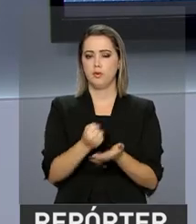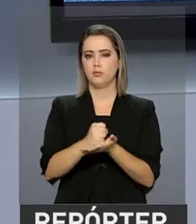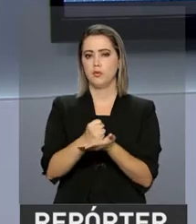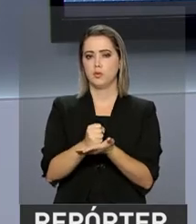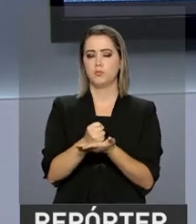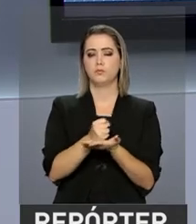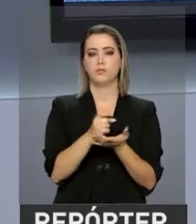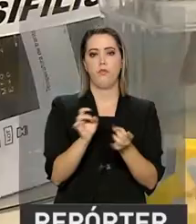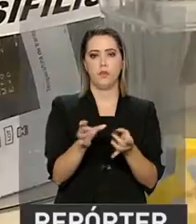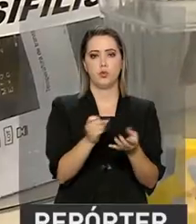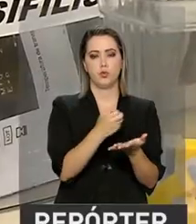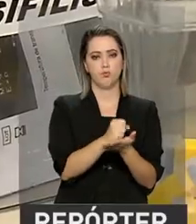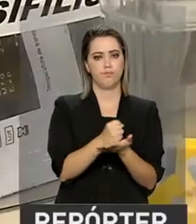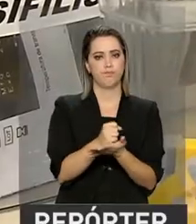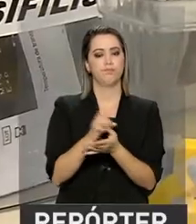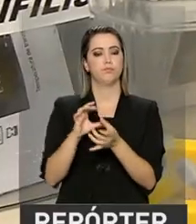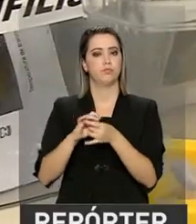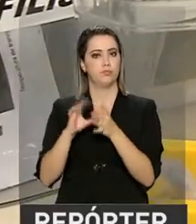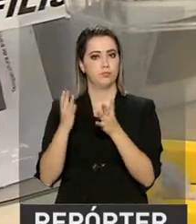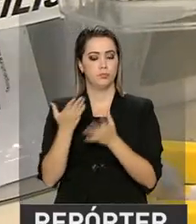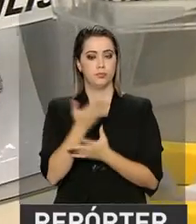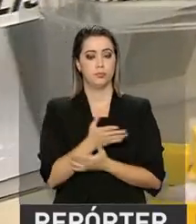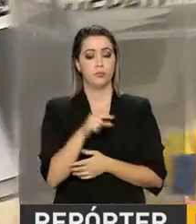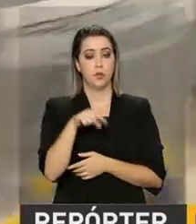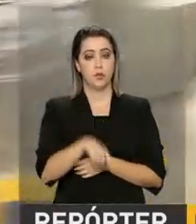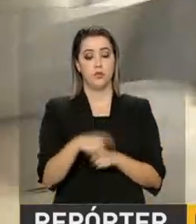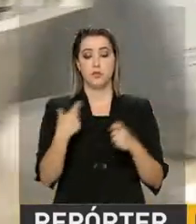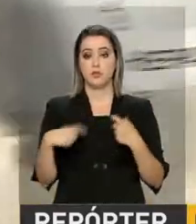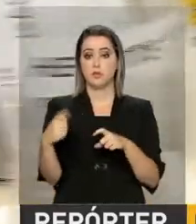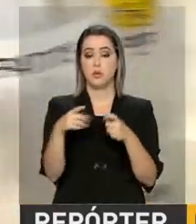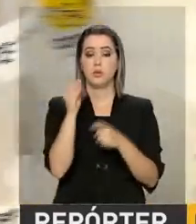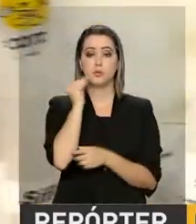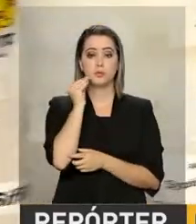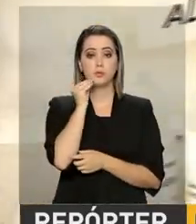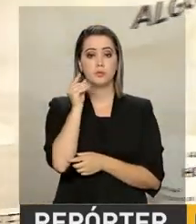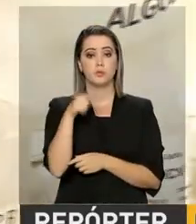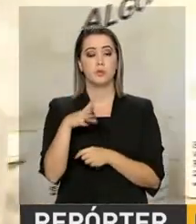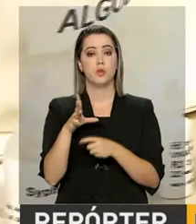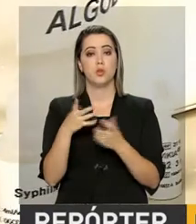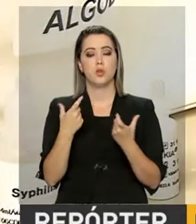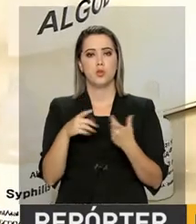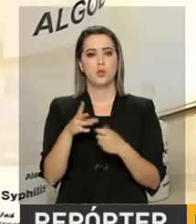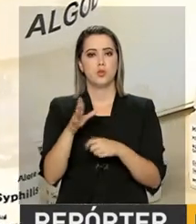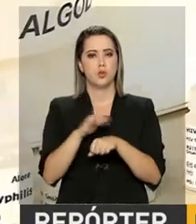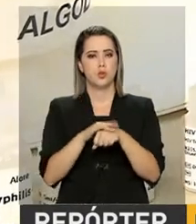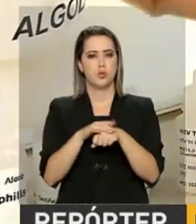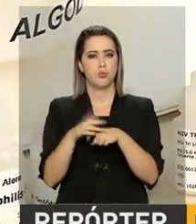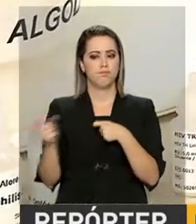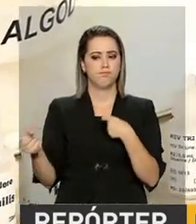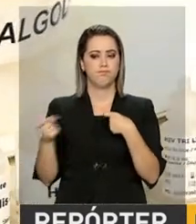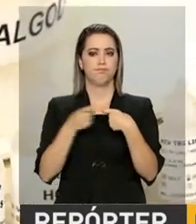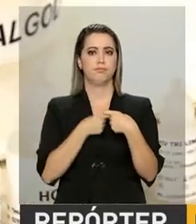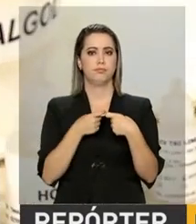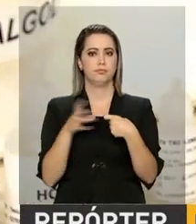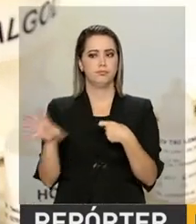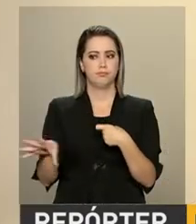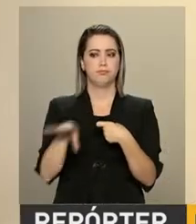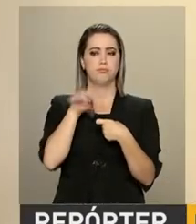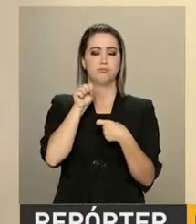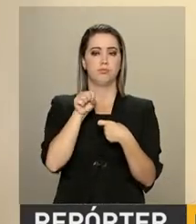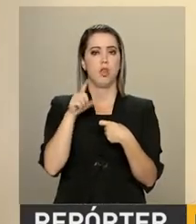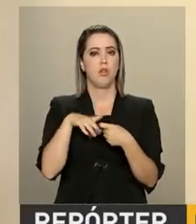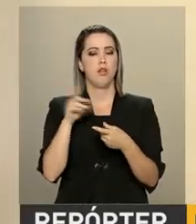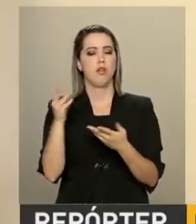drogarias só neste centro de testagem de doenças sexualmente transmissíveis de brasília são